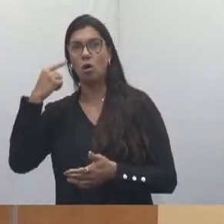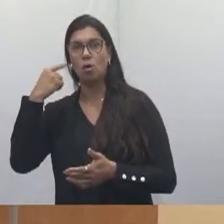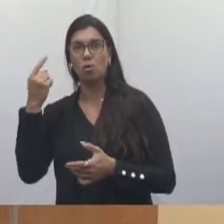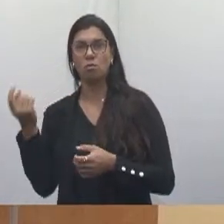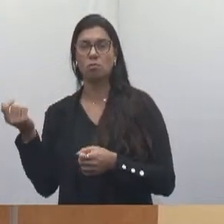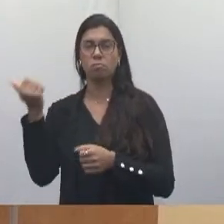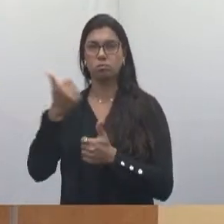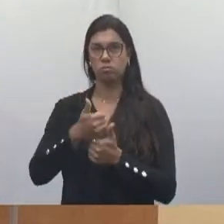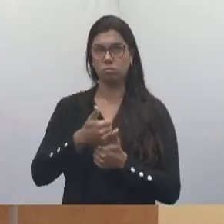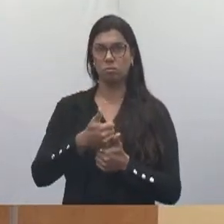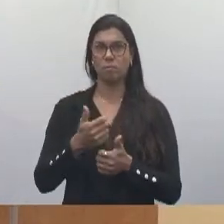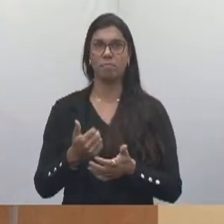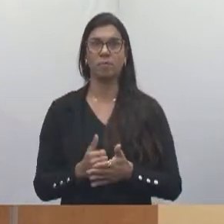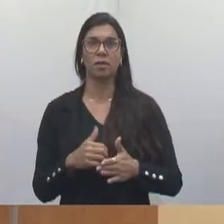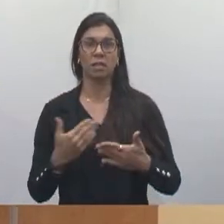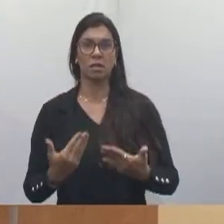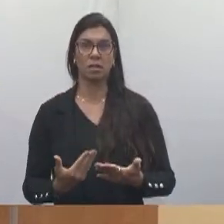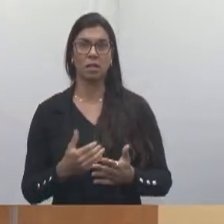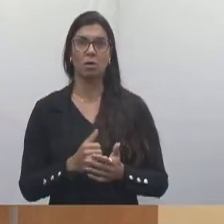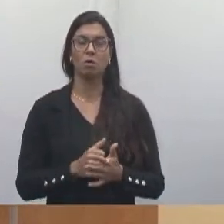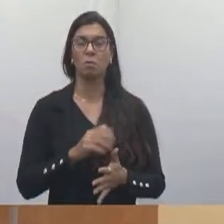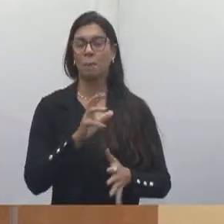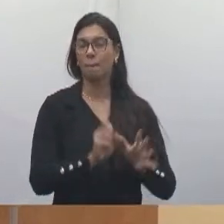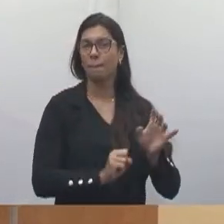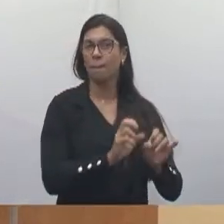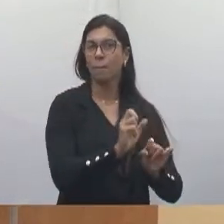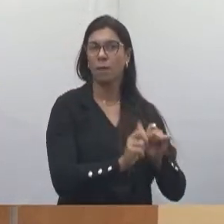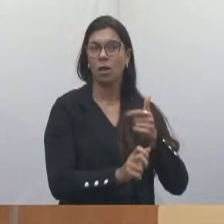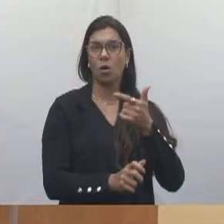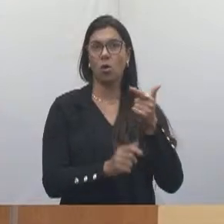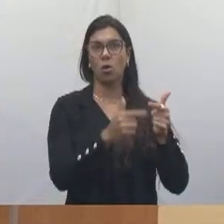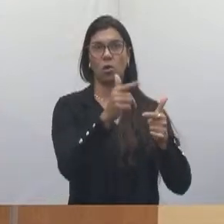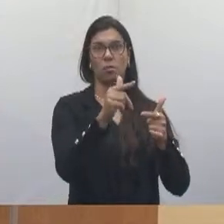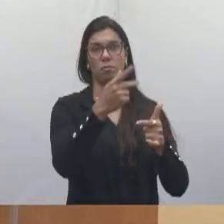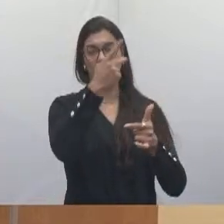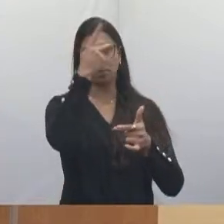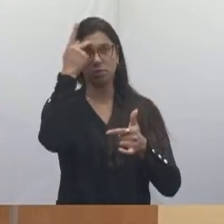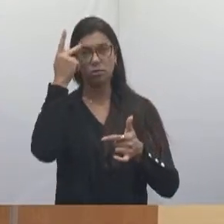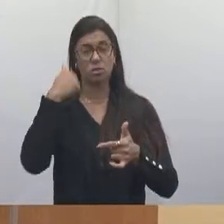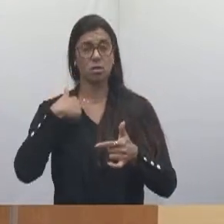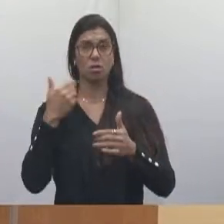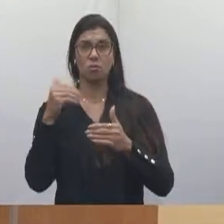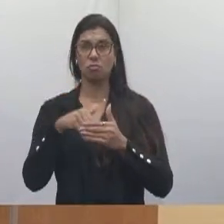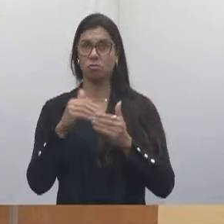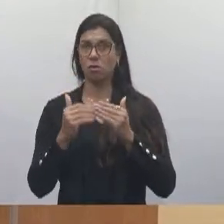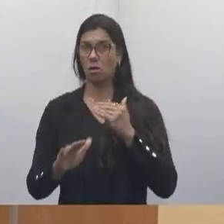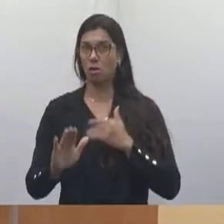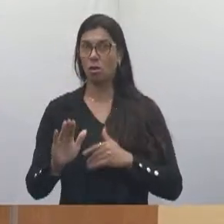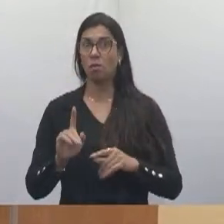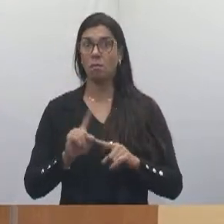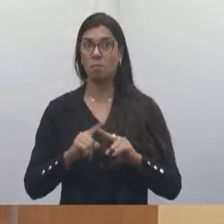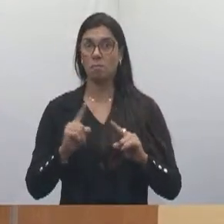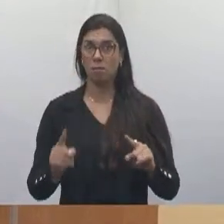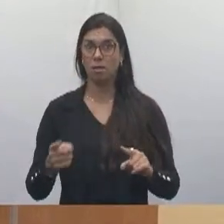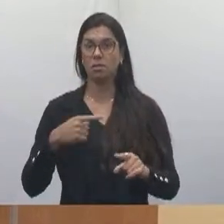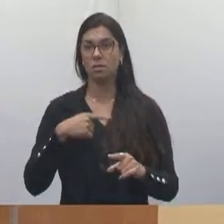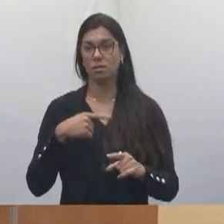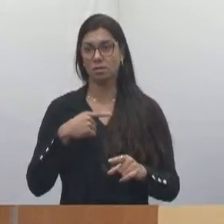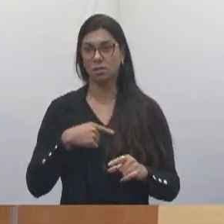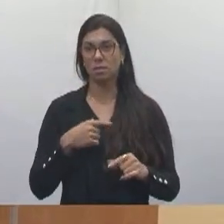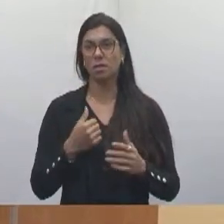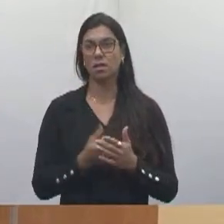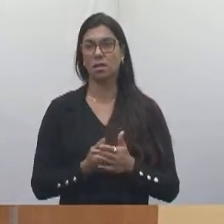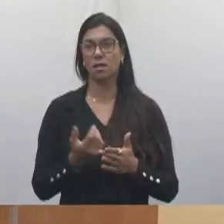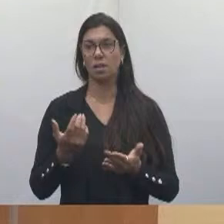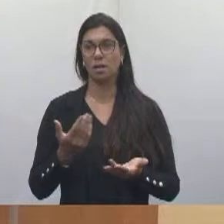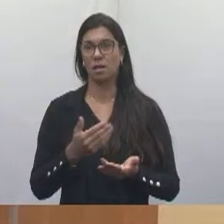buscar vereador não sei aonde para votar, porque os outros não votavam. Eu votava contra, mas tem vereador que votava